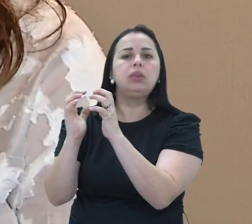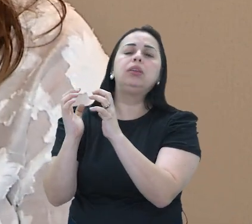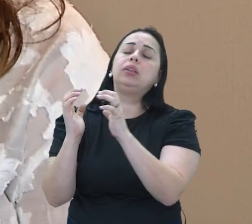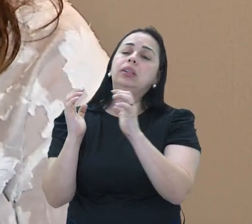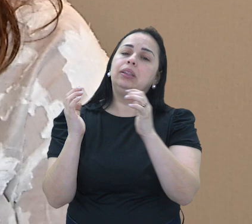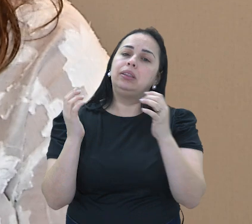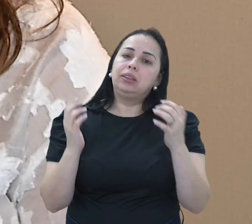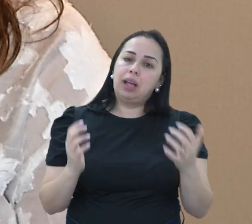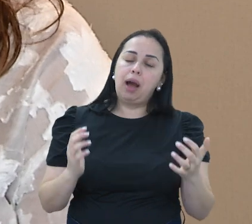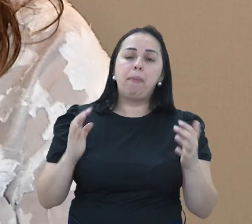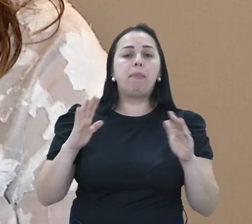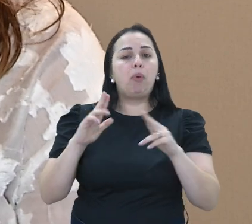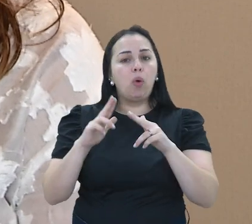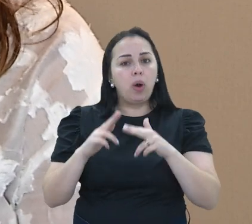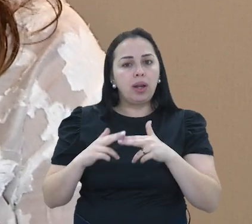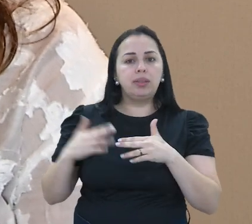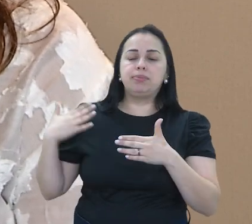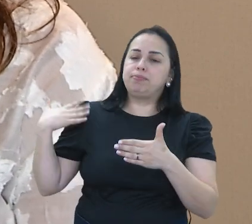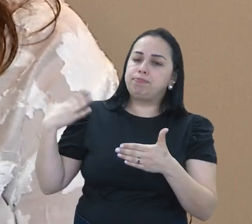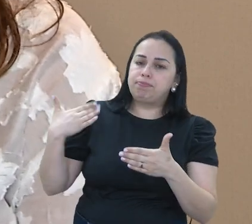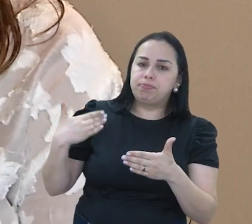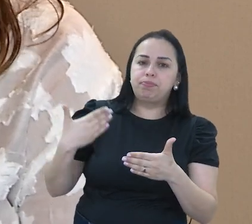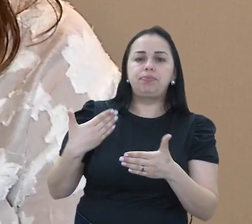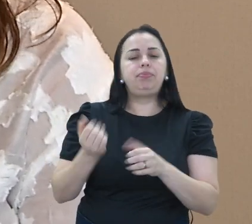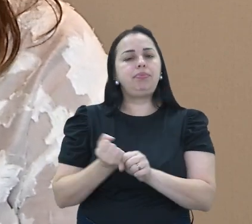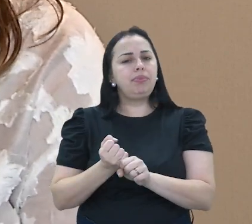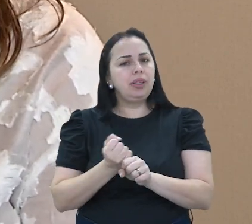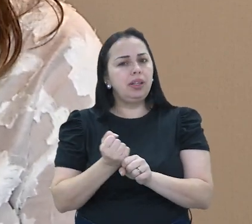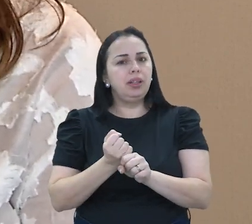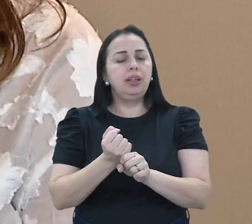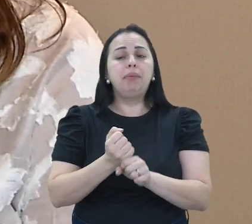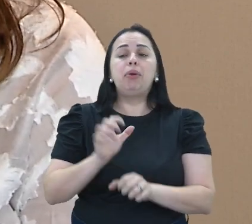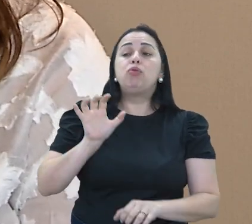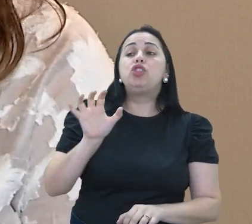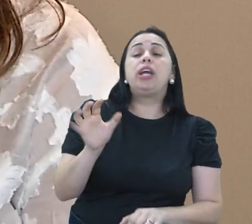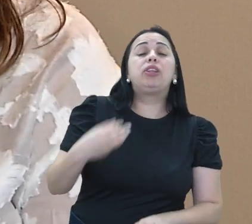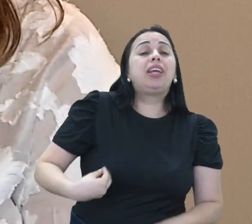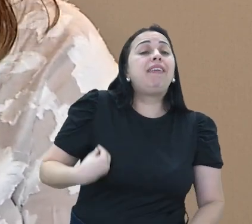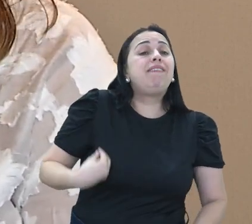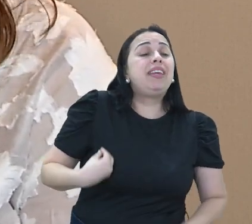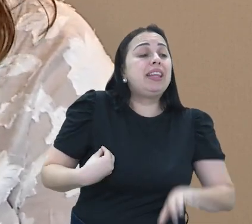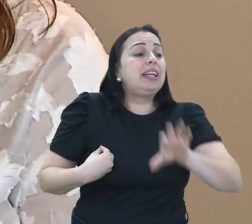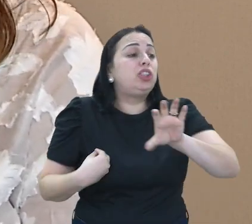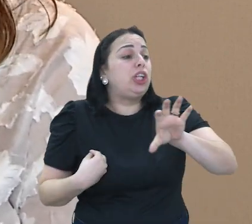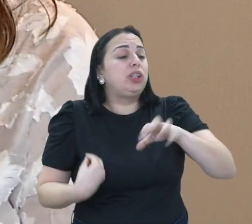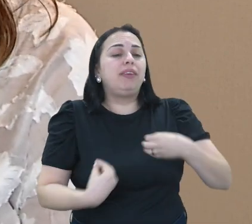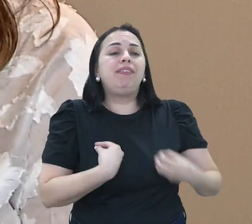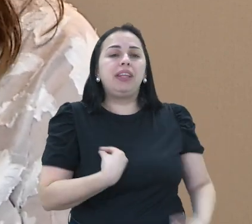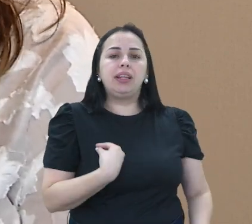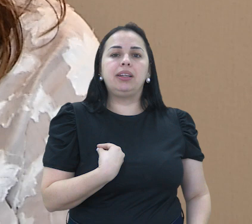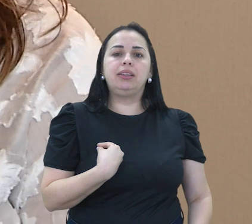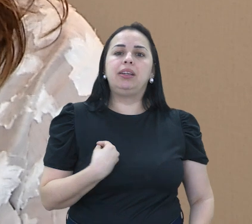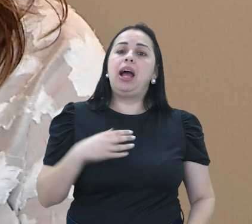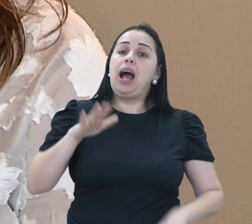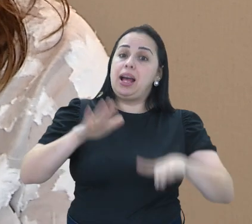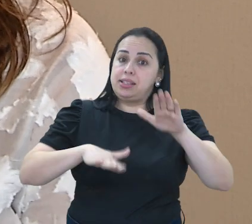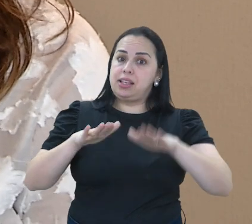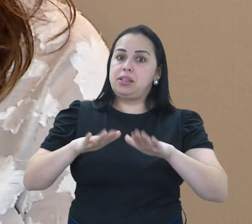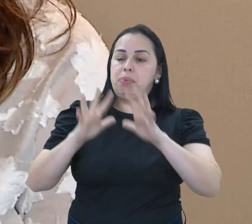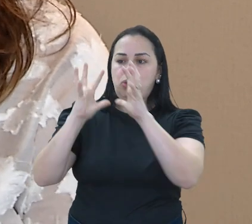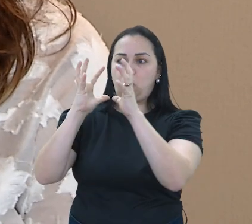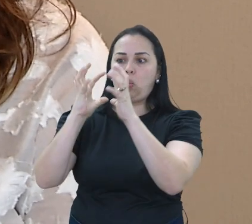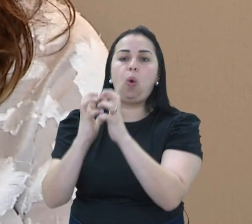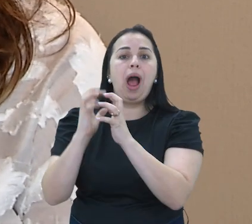significativa. Isso, ao longo dos anos, e também sendo reflexo do estilo de vida de cada pessoa, a gente pode ter